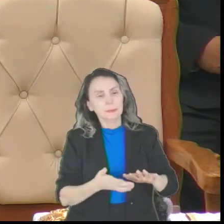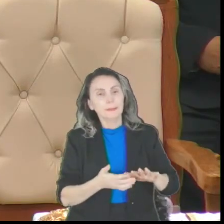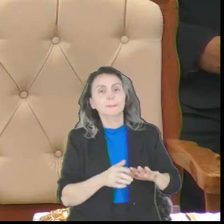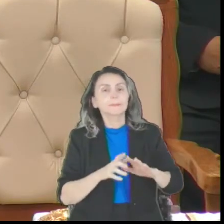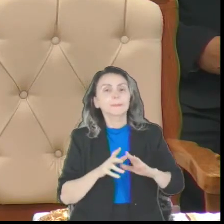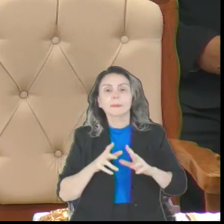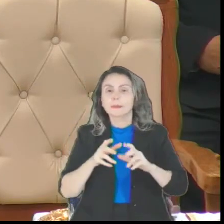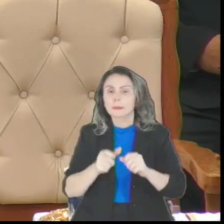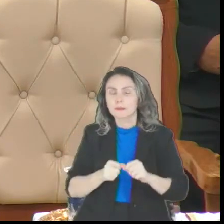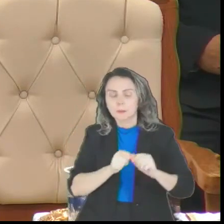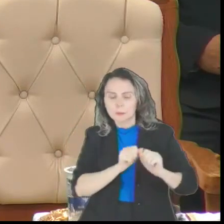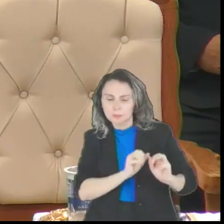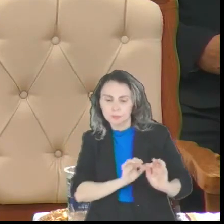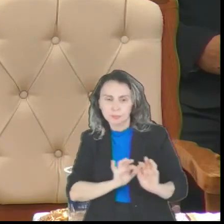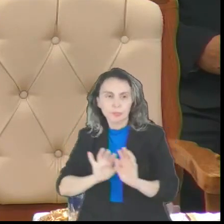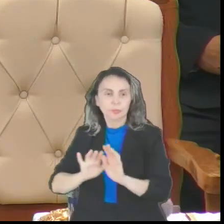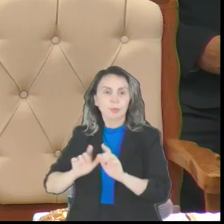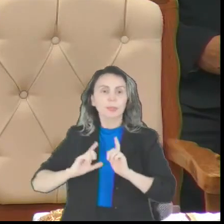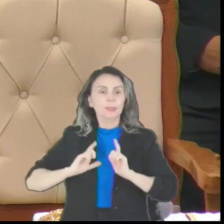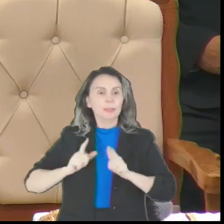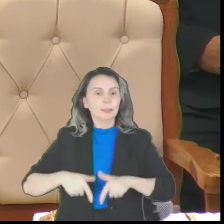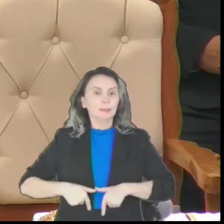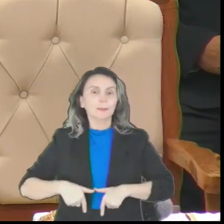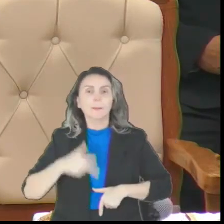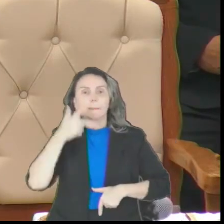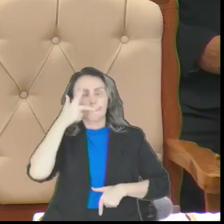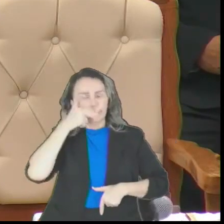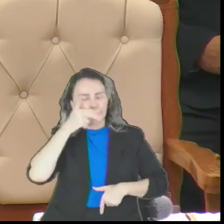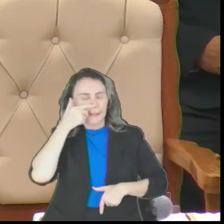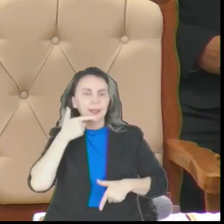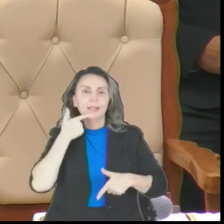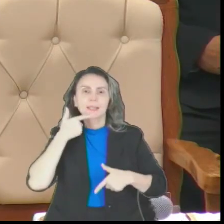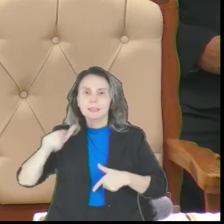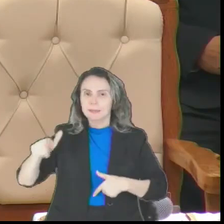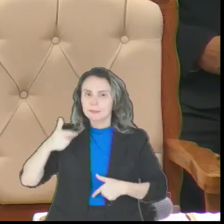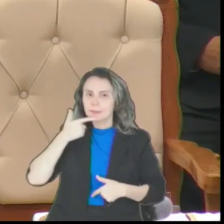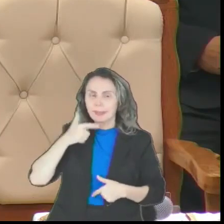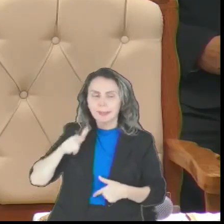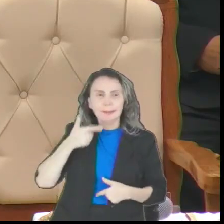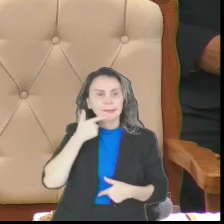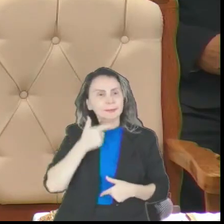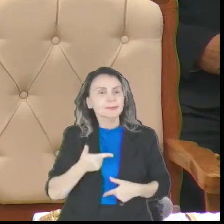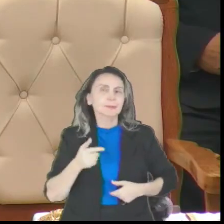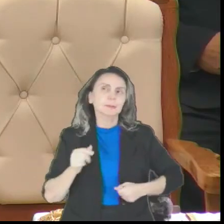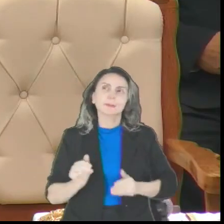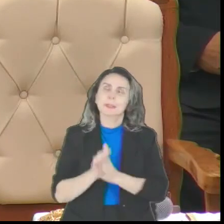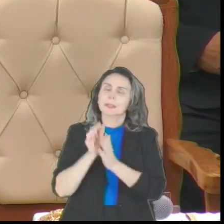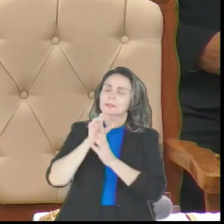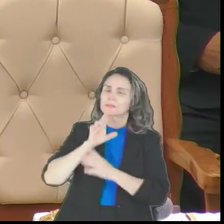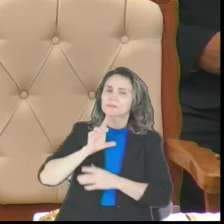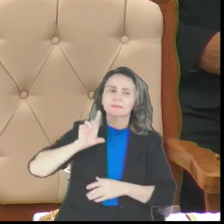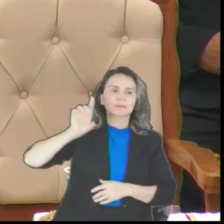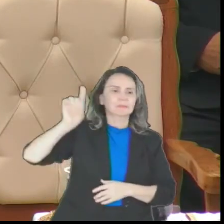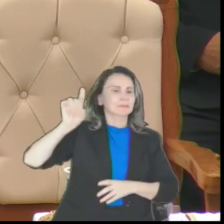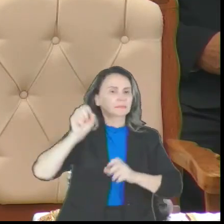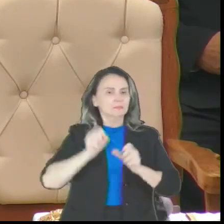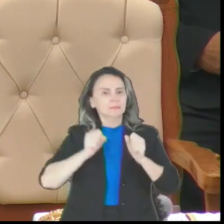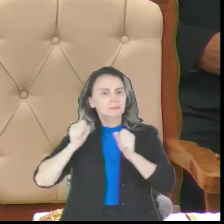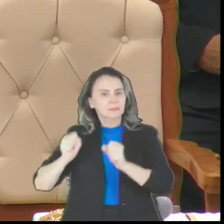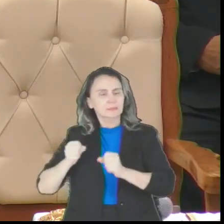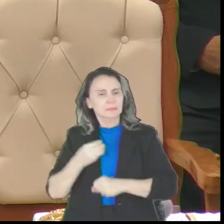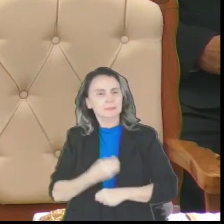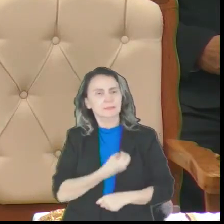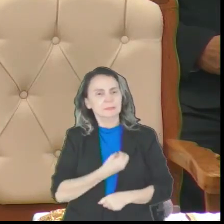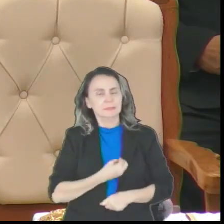língua de Israel, louvando no Monte Santo Deus eterno e poderoso, aquele que vive e que reina para